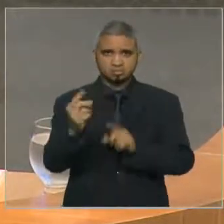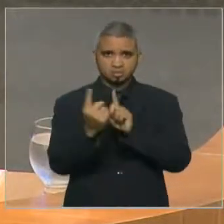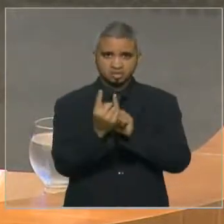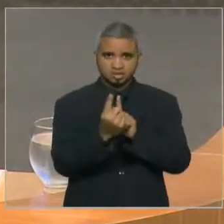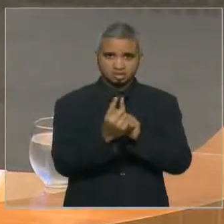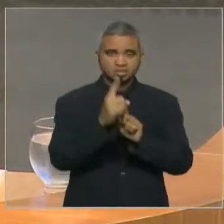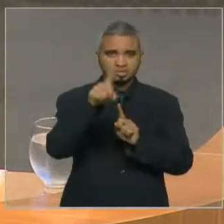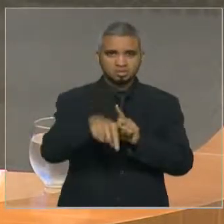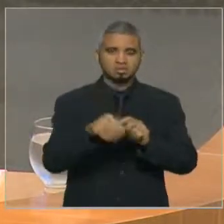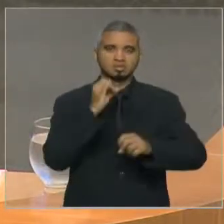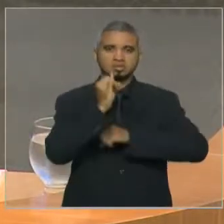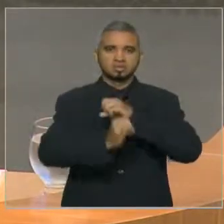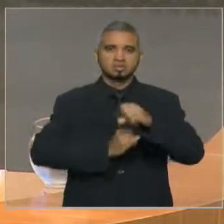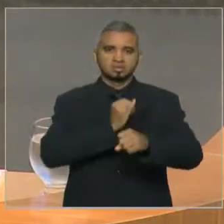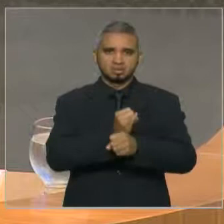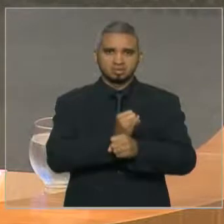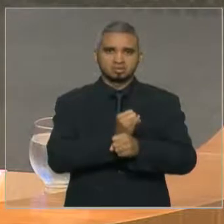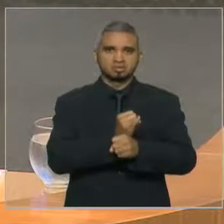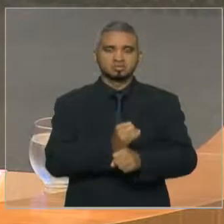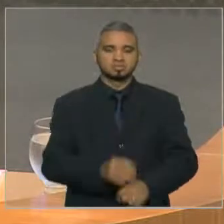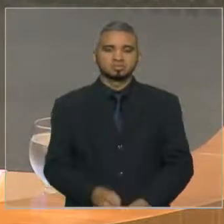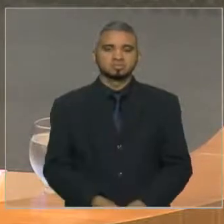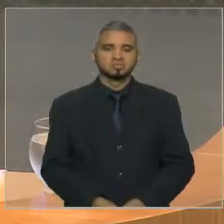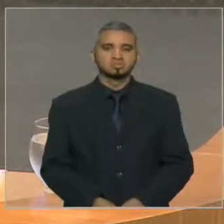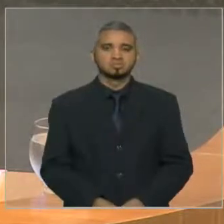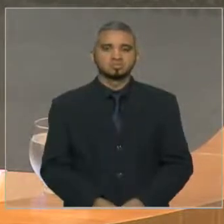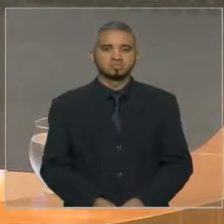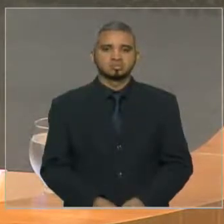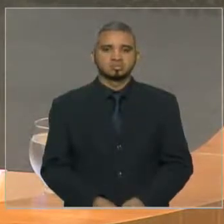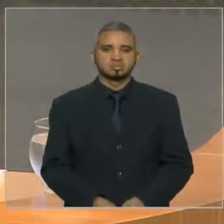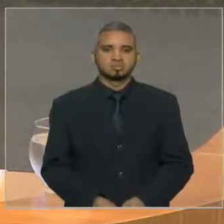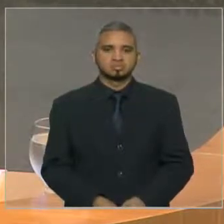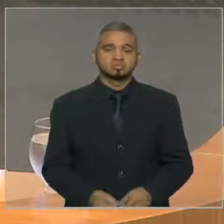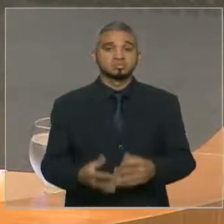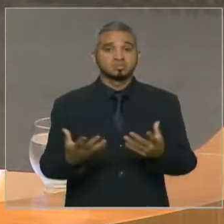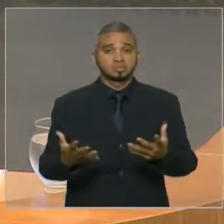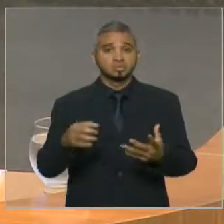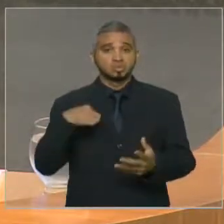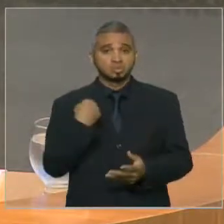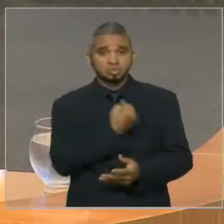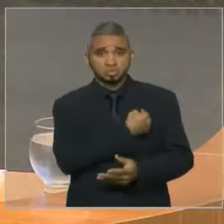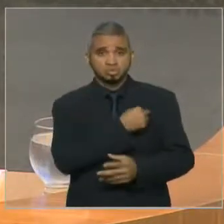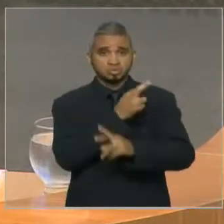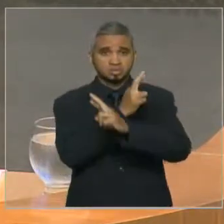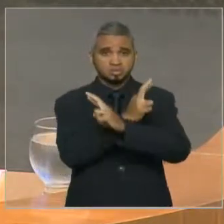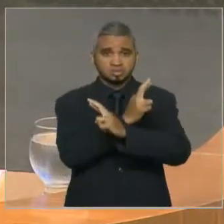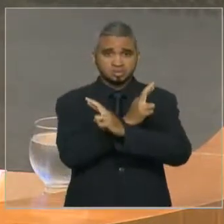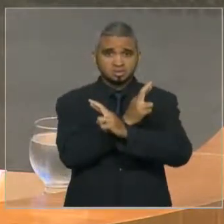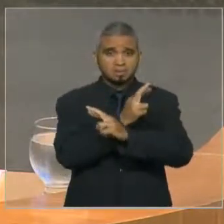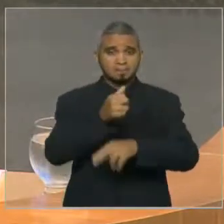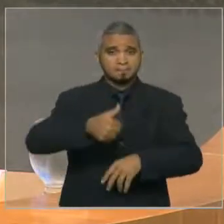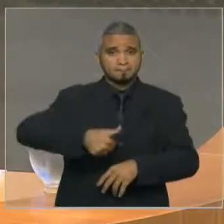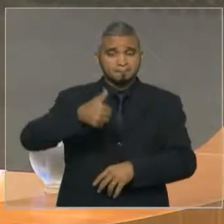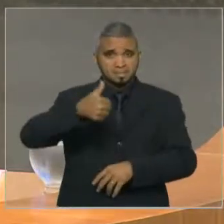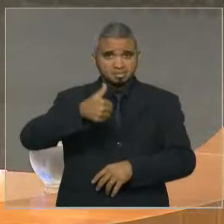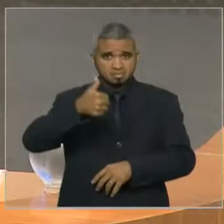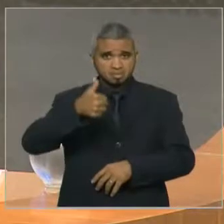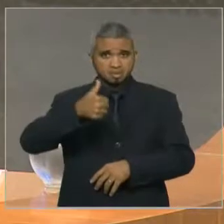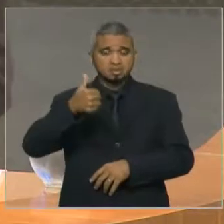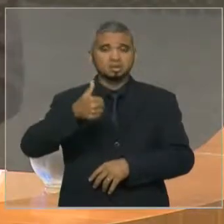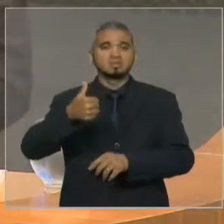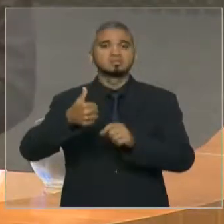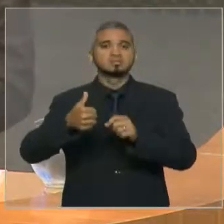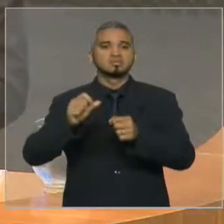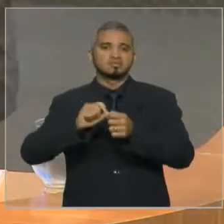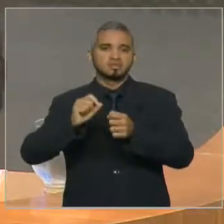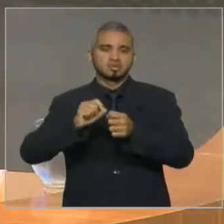internet, atualmente. Aliás, fomos um dos primeiros órgãos públicos a estar nesse ambiente.